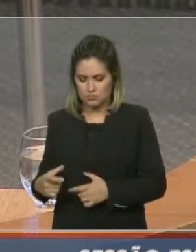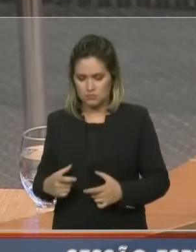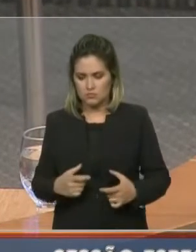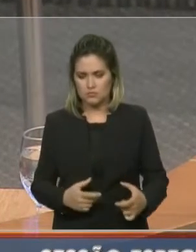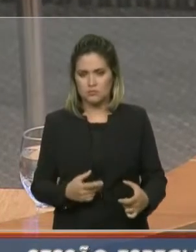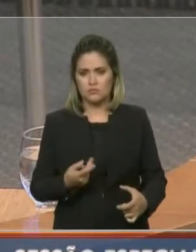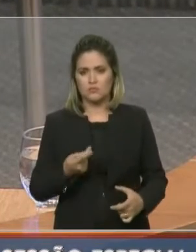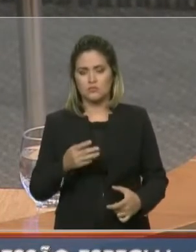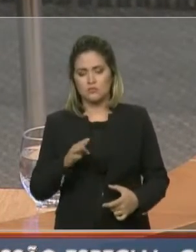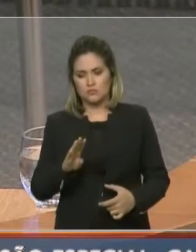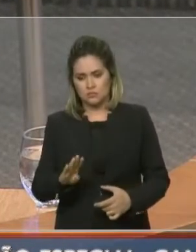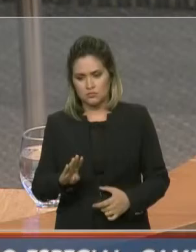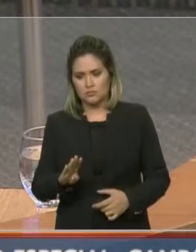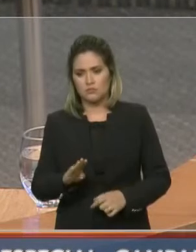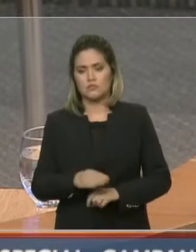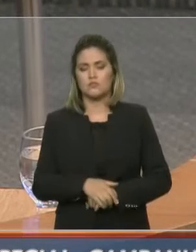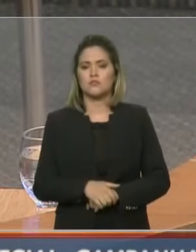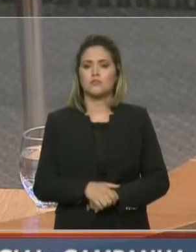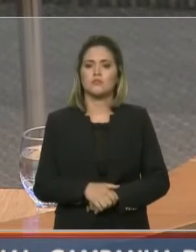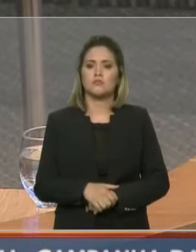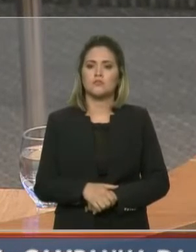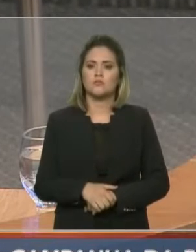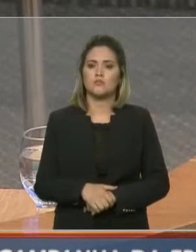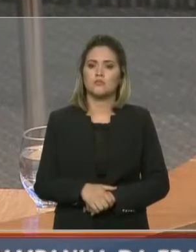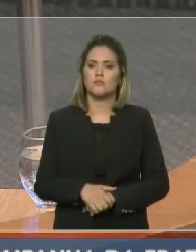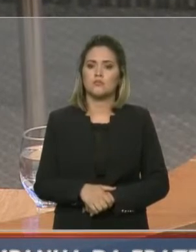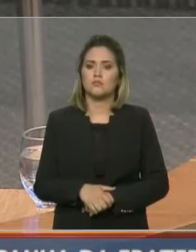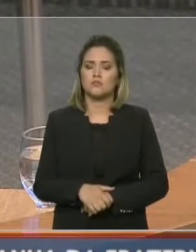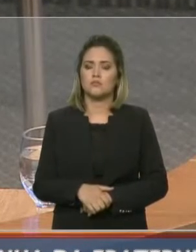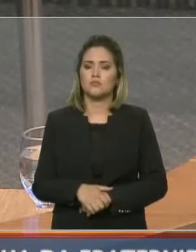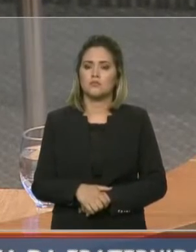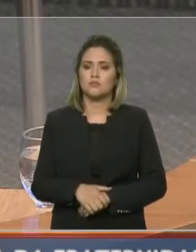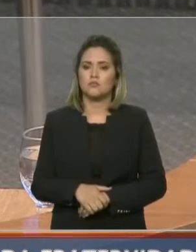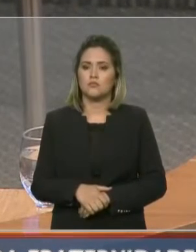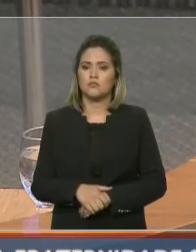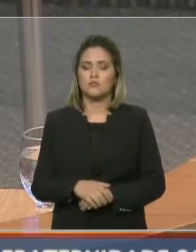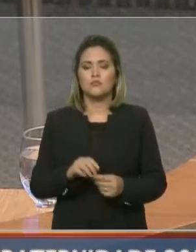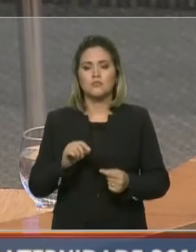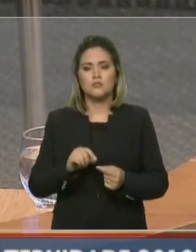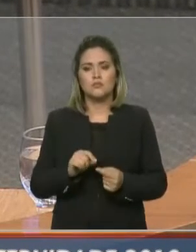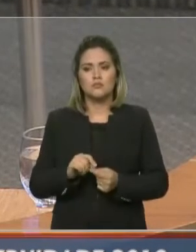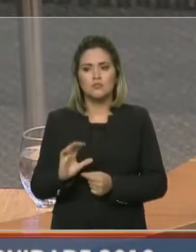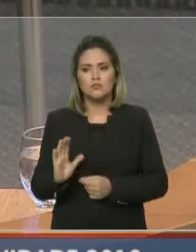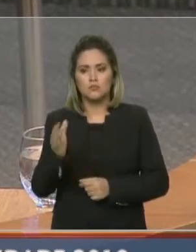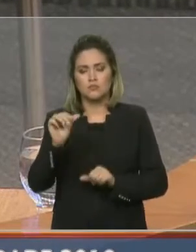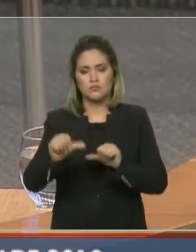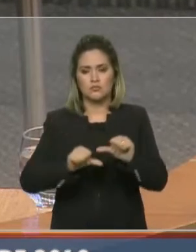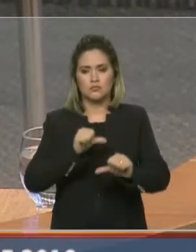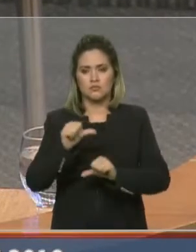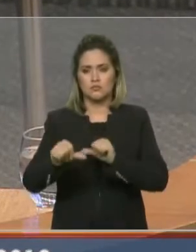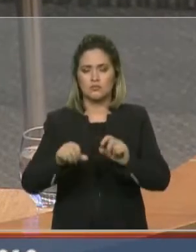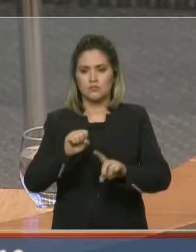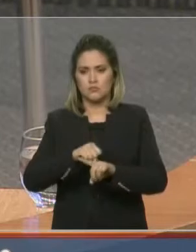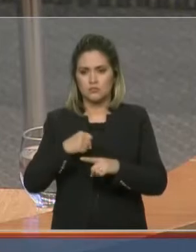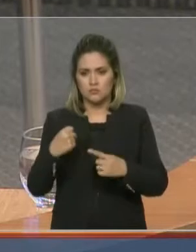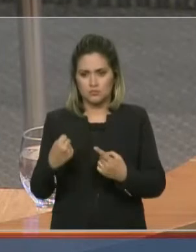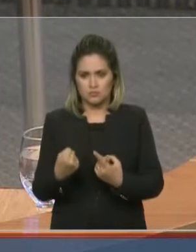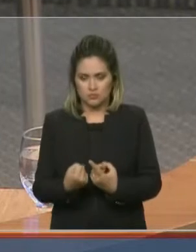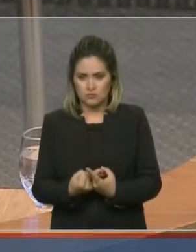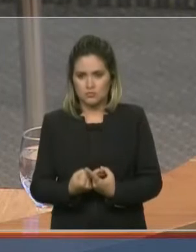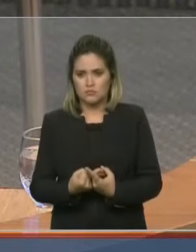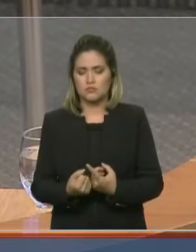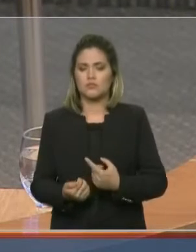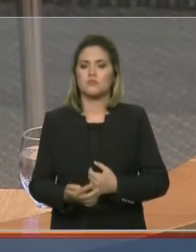atores e protagonistas dessa mudança social. na promoção de políticas públicas.